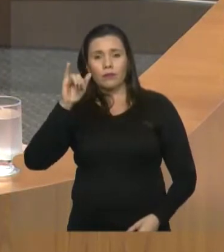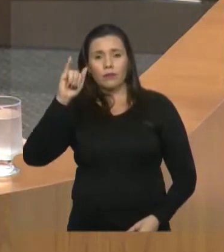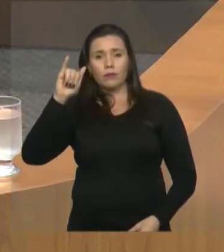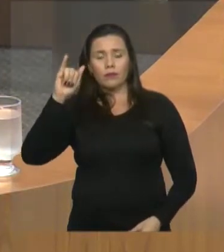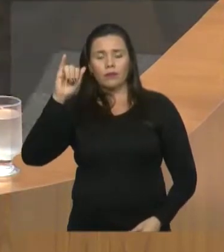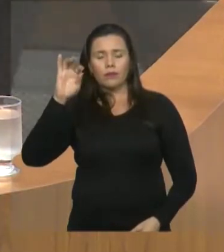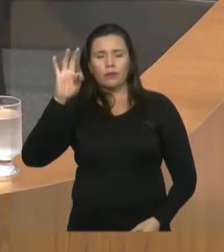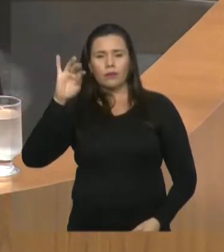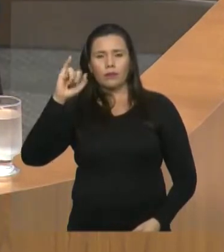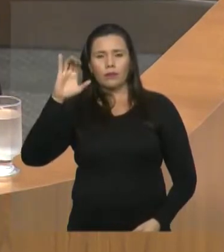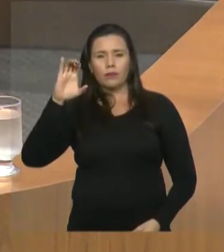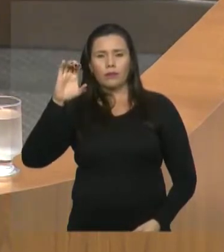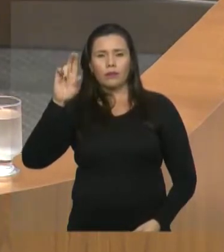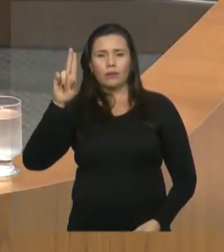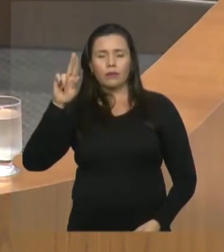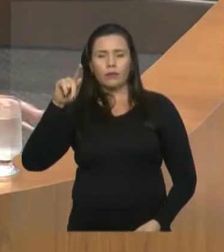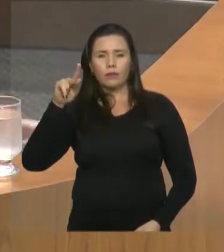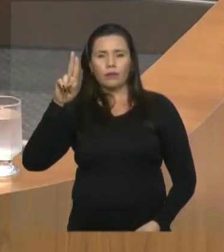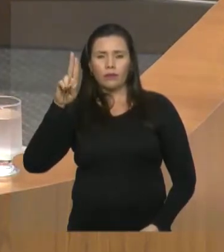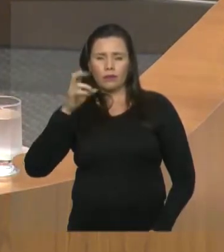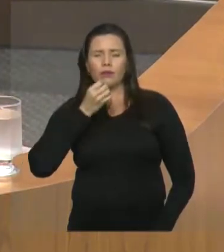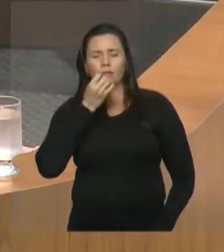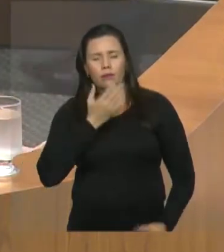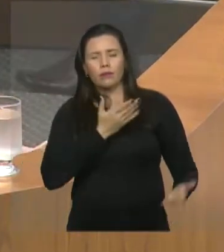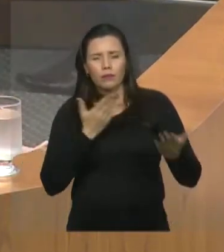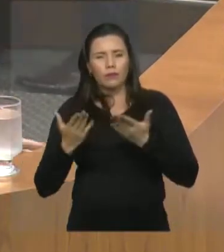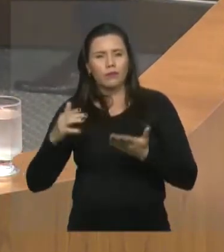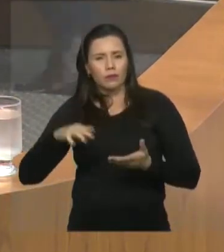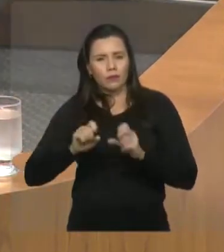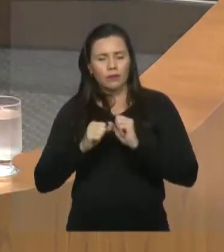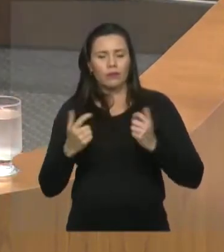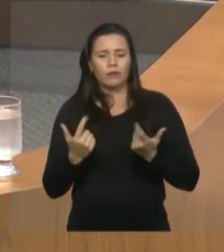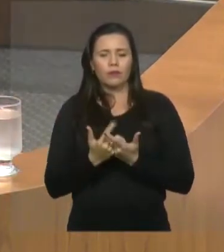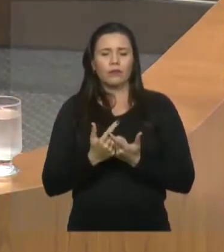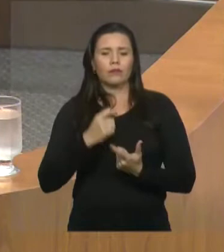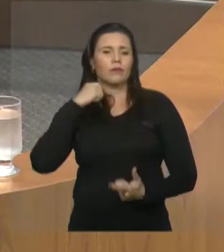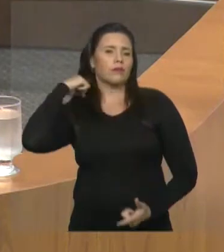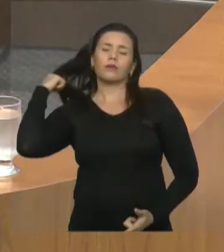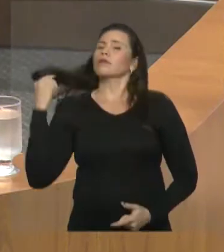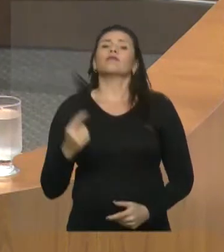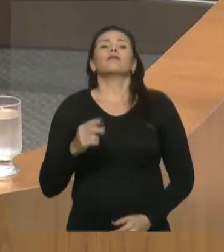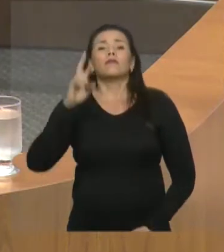presidente, com grande alegria, a gente vem aqui